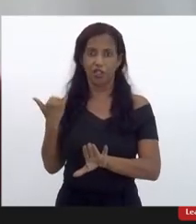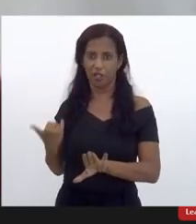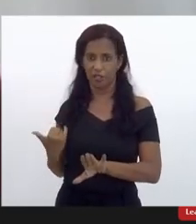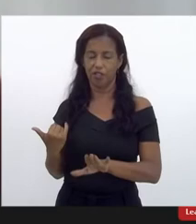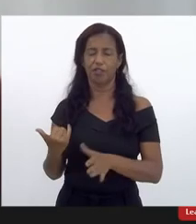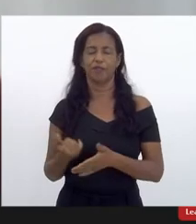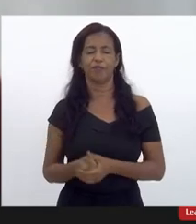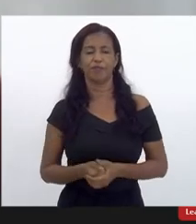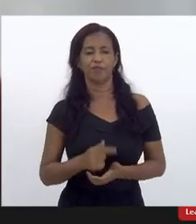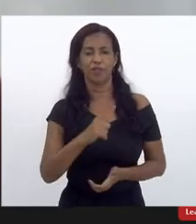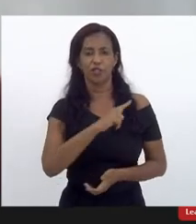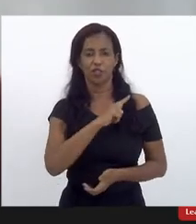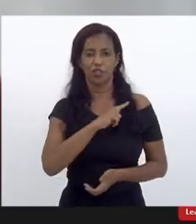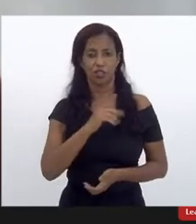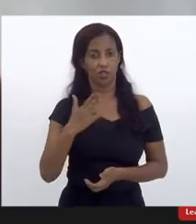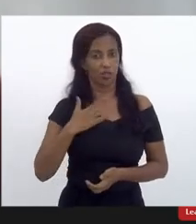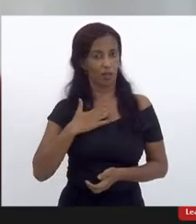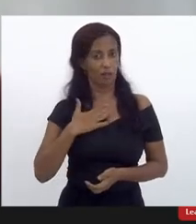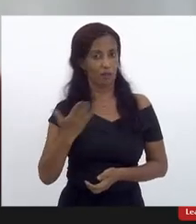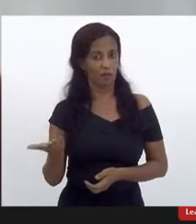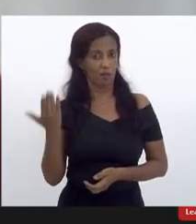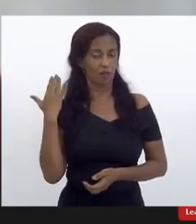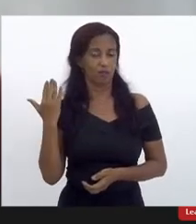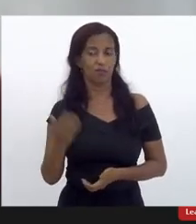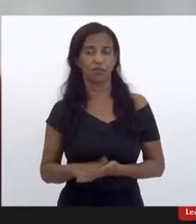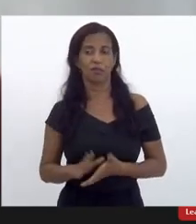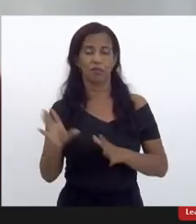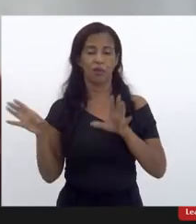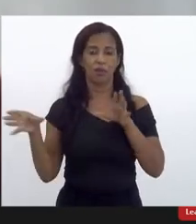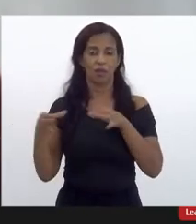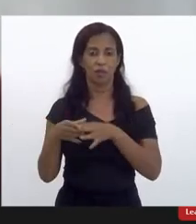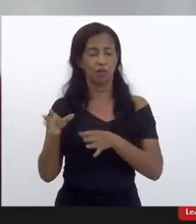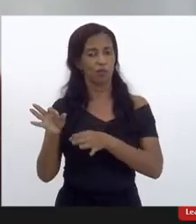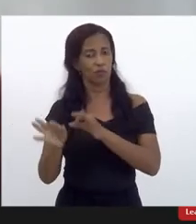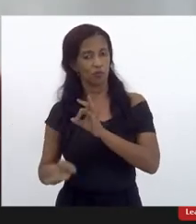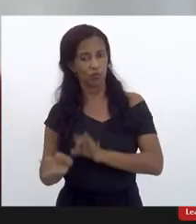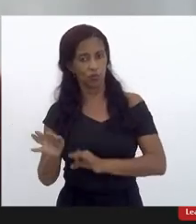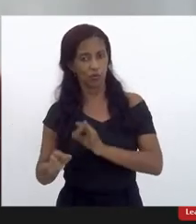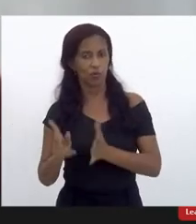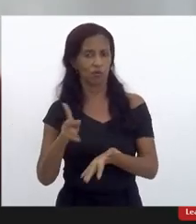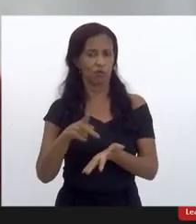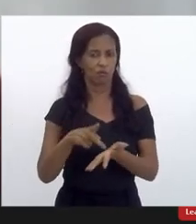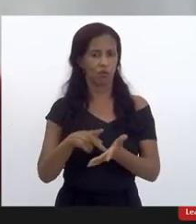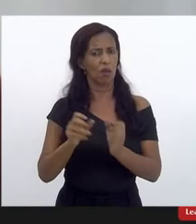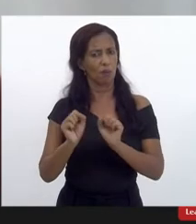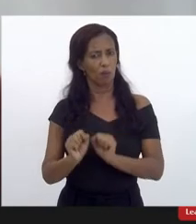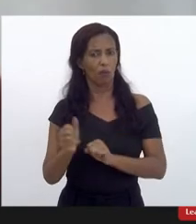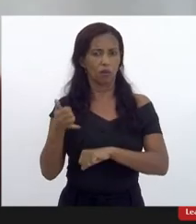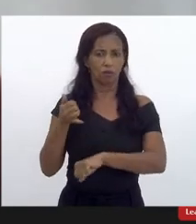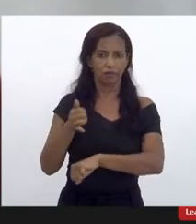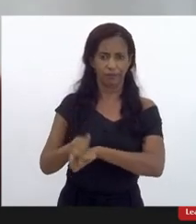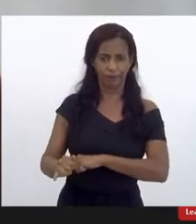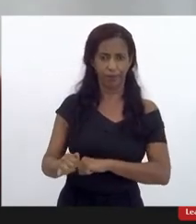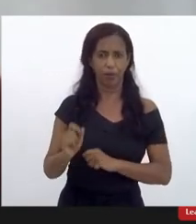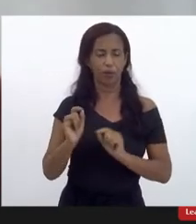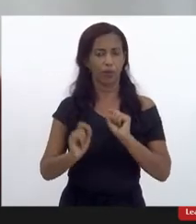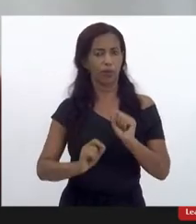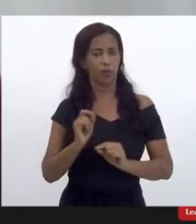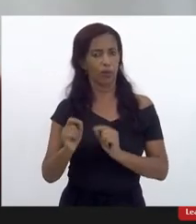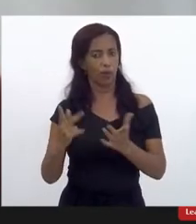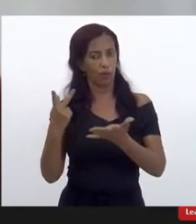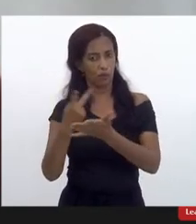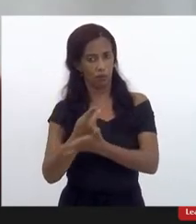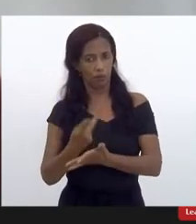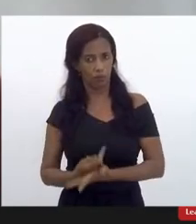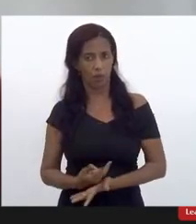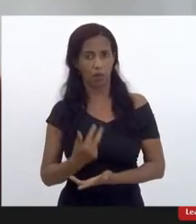99% deles de gestões anteriores a mim. Então, a equipe jurídica realmente pode ter cometido uma falha, o que é um absurdo,